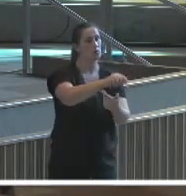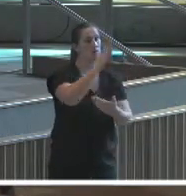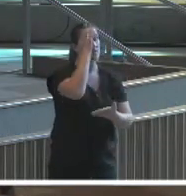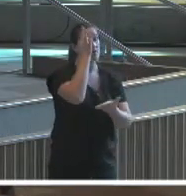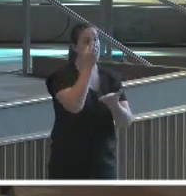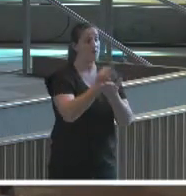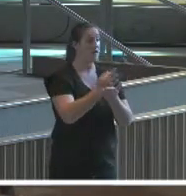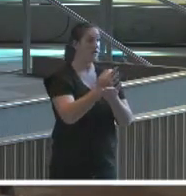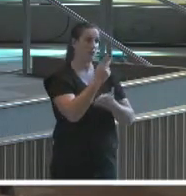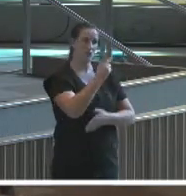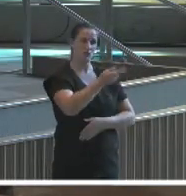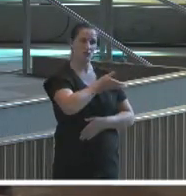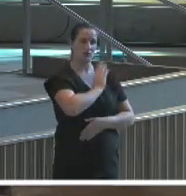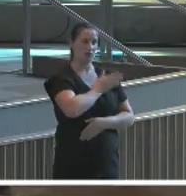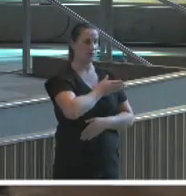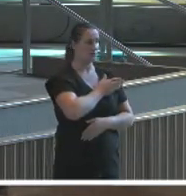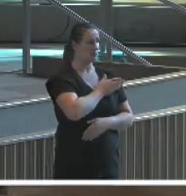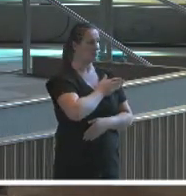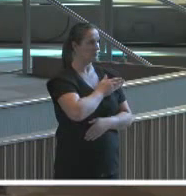você traz no seu coração,